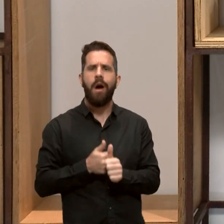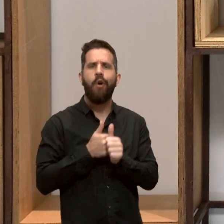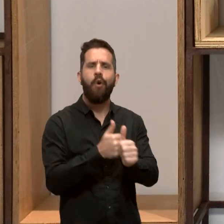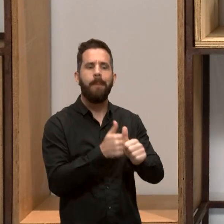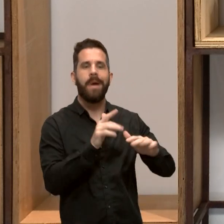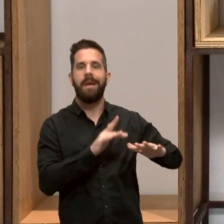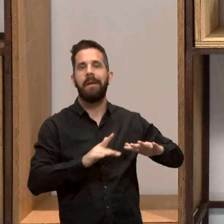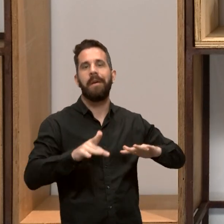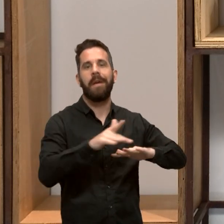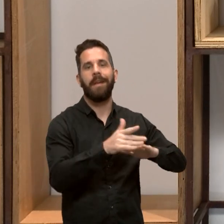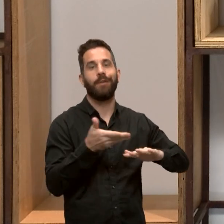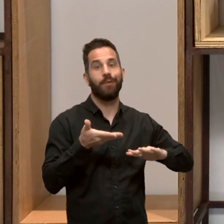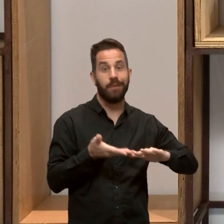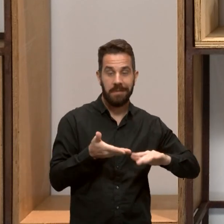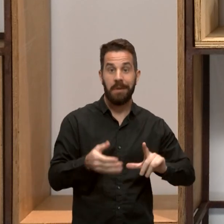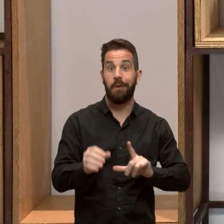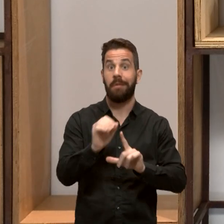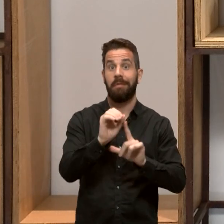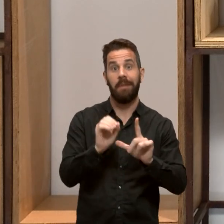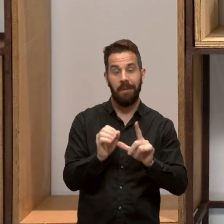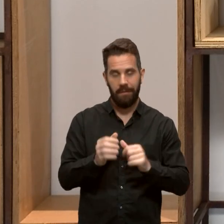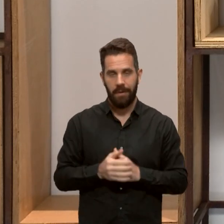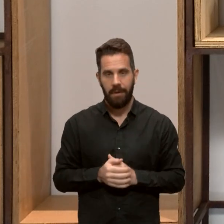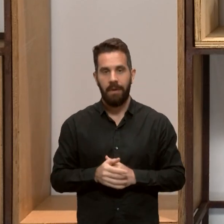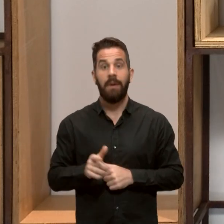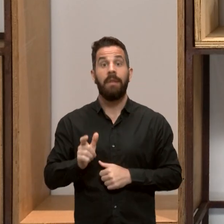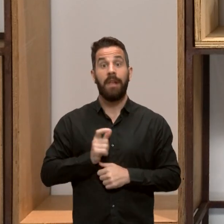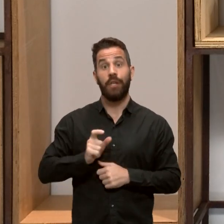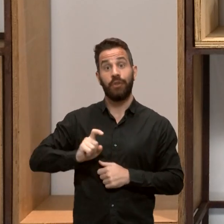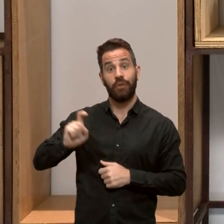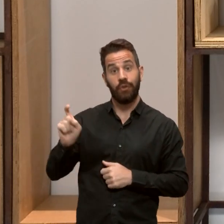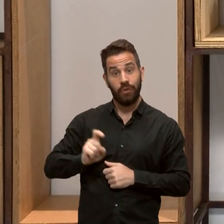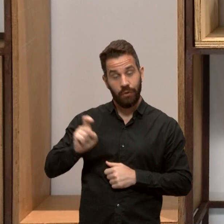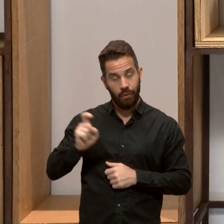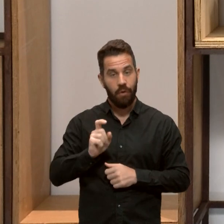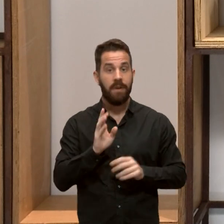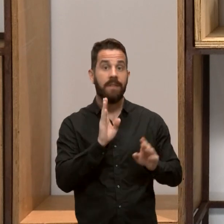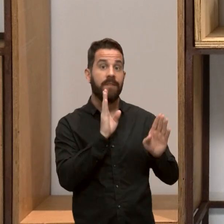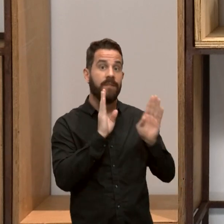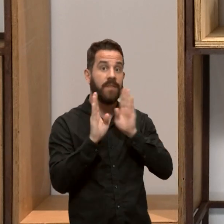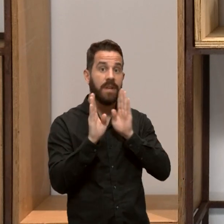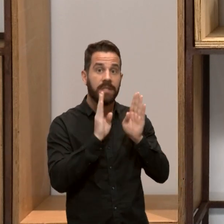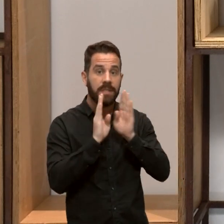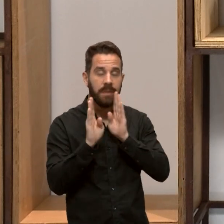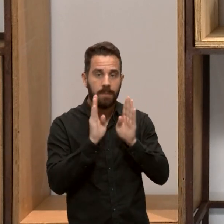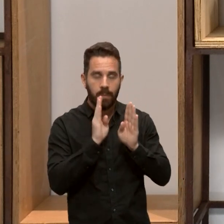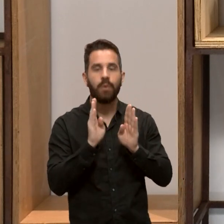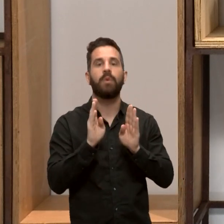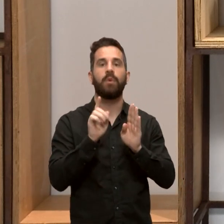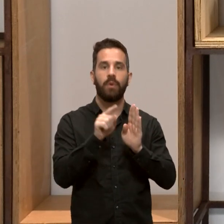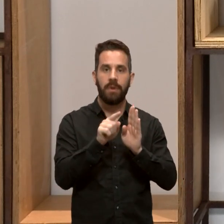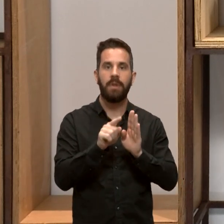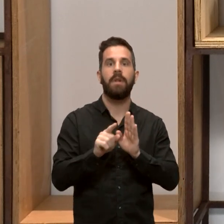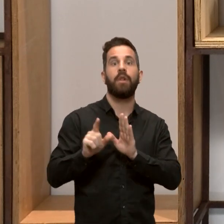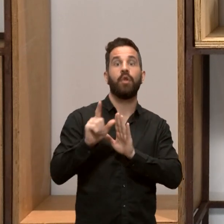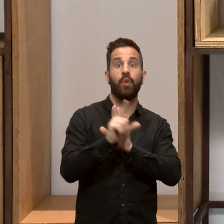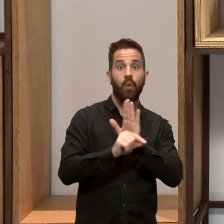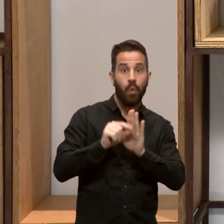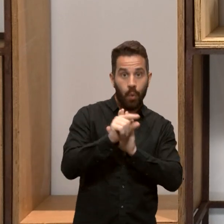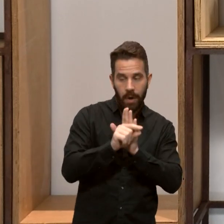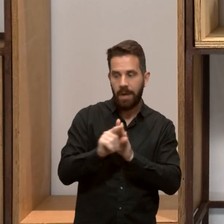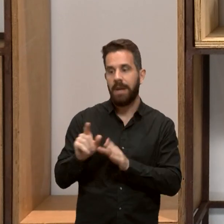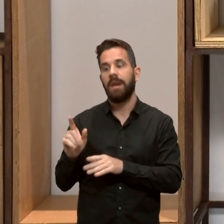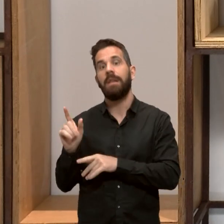redes sociais. Estamos presentes no TikTok, no Facebook, no Twitter, no Instagram. Vai